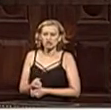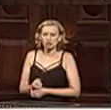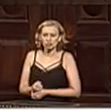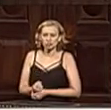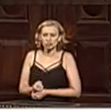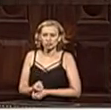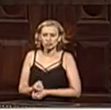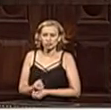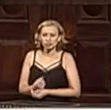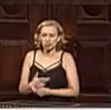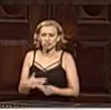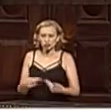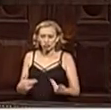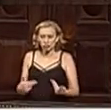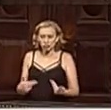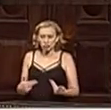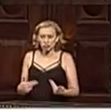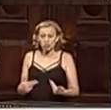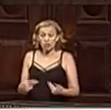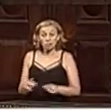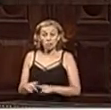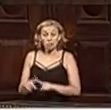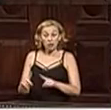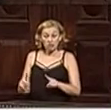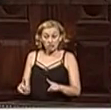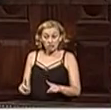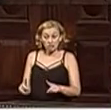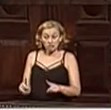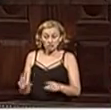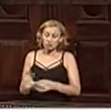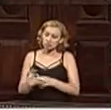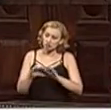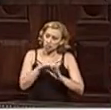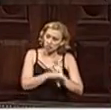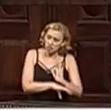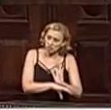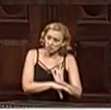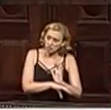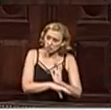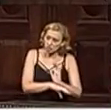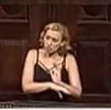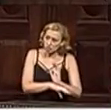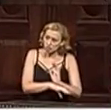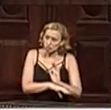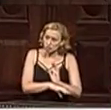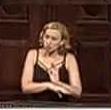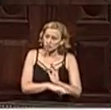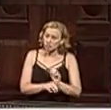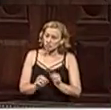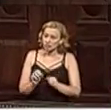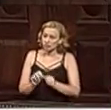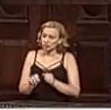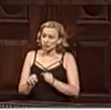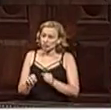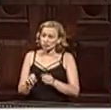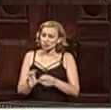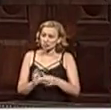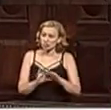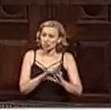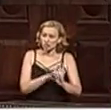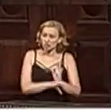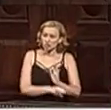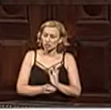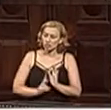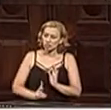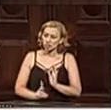favorável. Mas fiz uma emenda mantendo a alíquota mínima de 100 mil